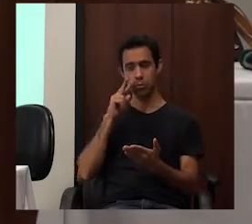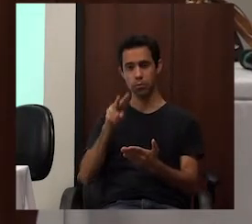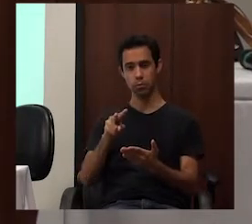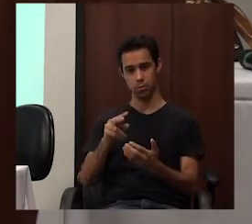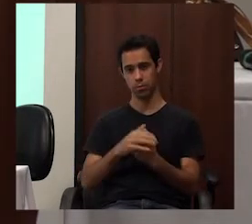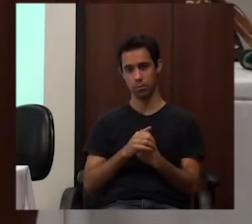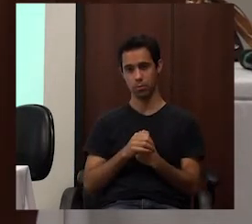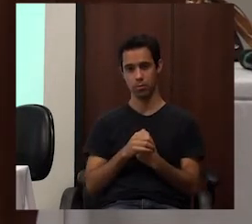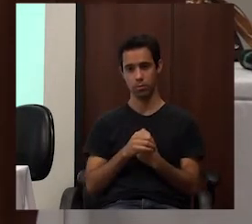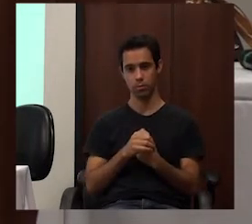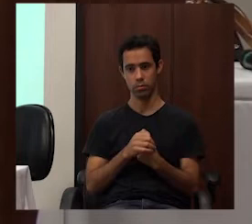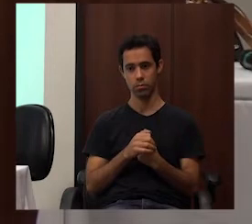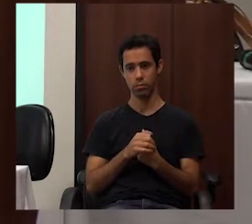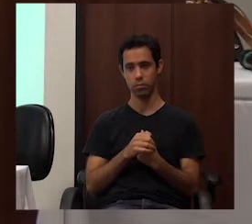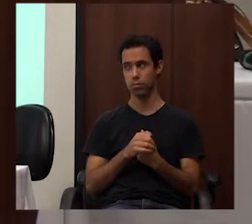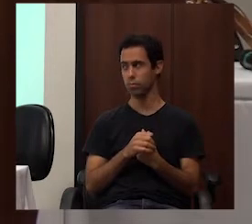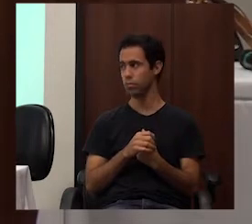Estou fazendo ao contrário.